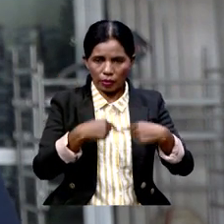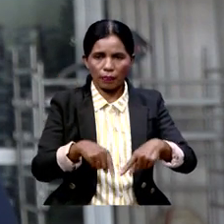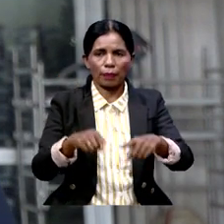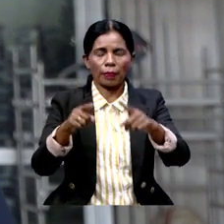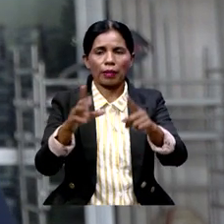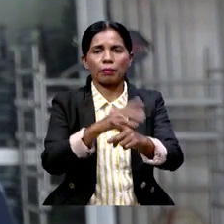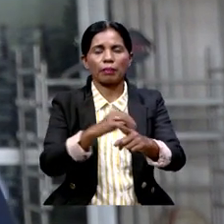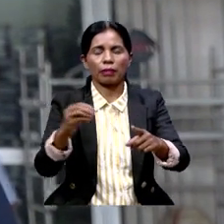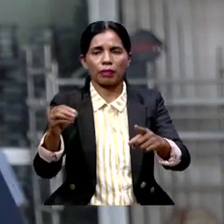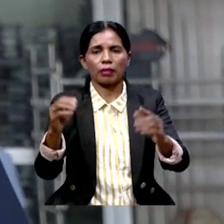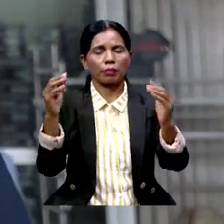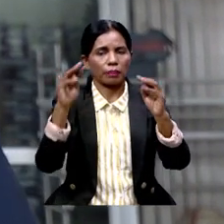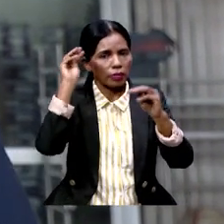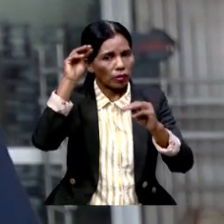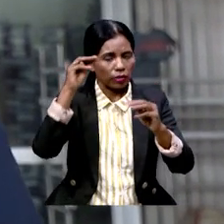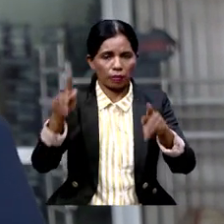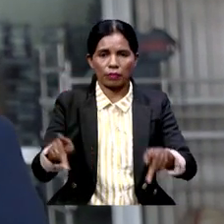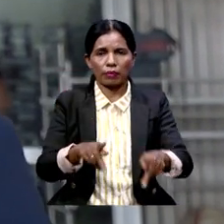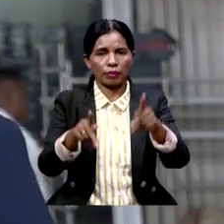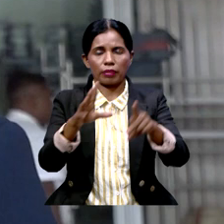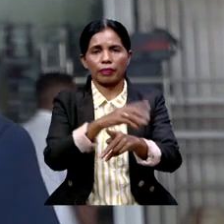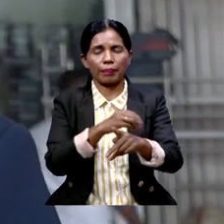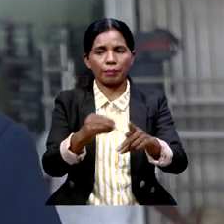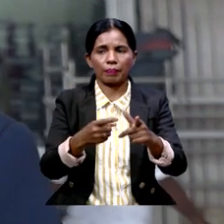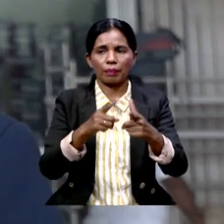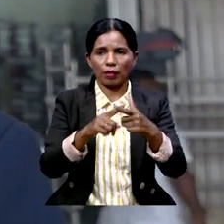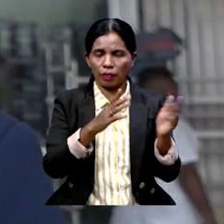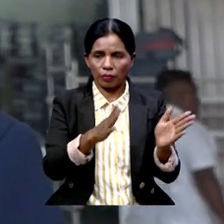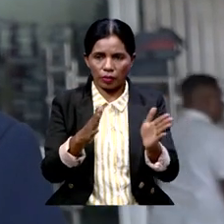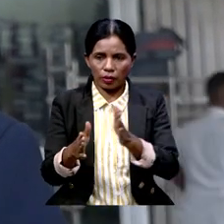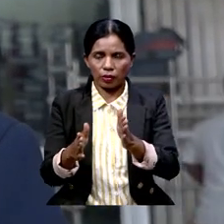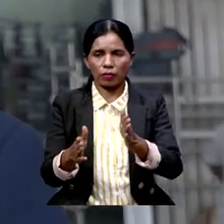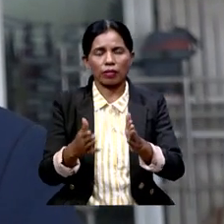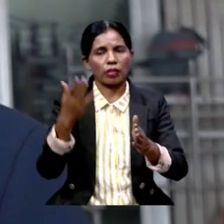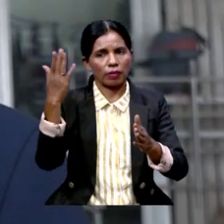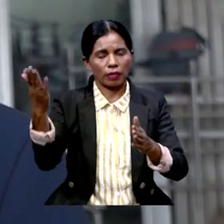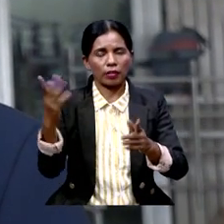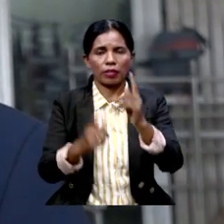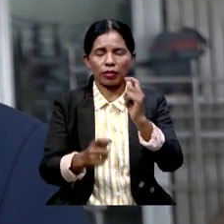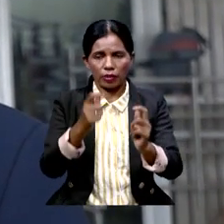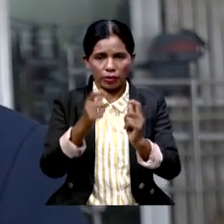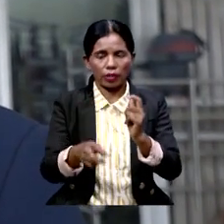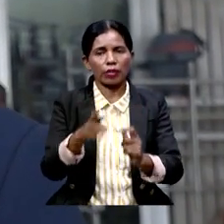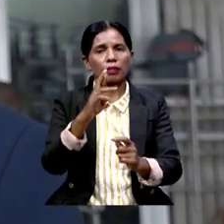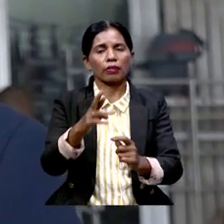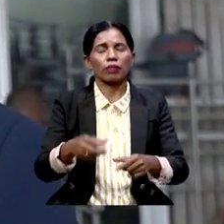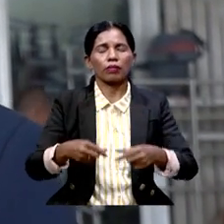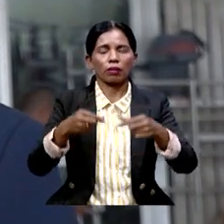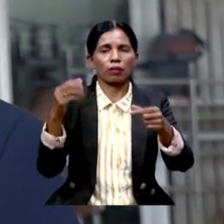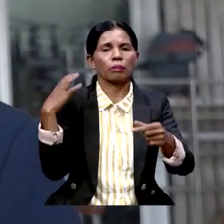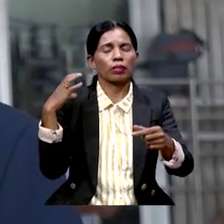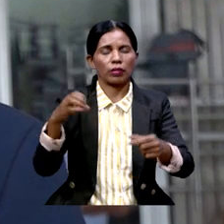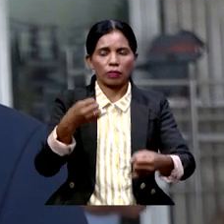gabinete central o ministério público e ministério público remete processo ne ba tornar o curso nebe que exerce a competência suprema tornar o sisa